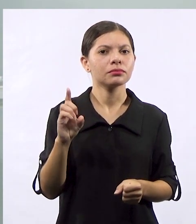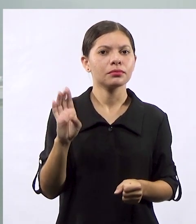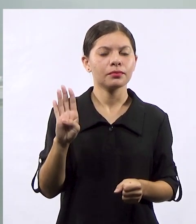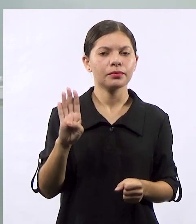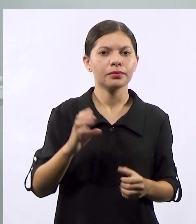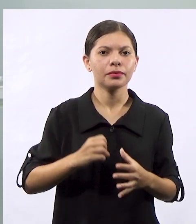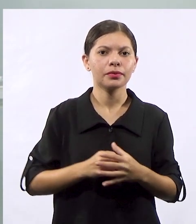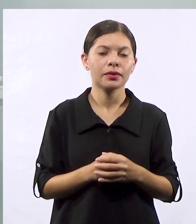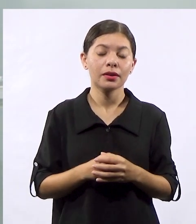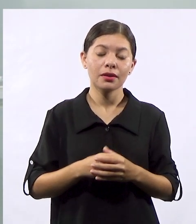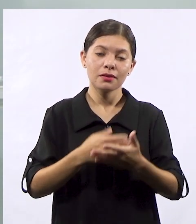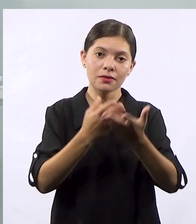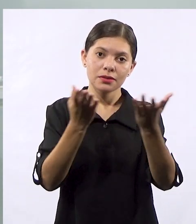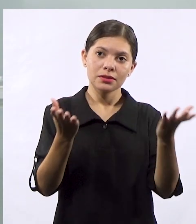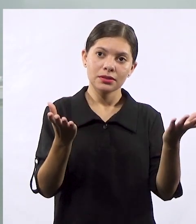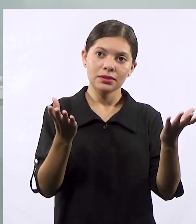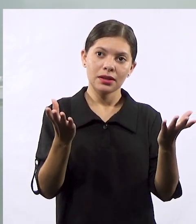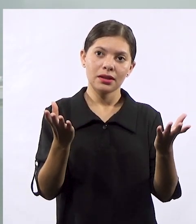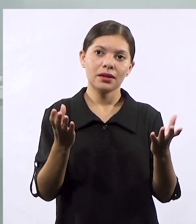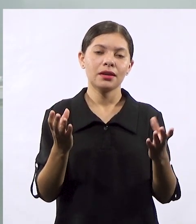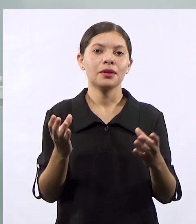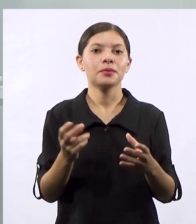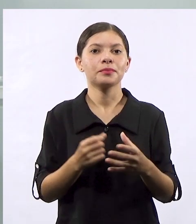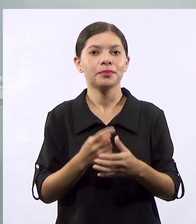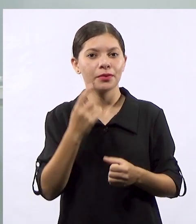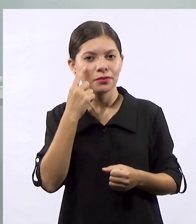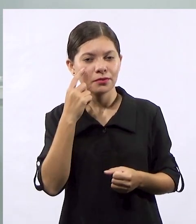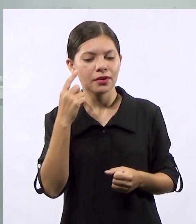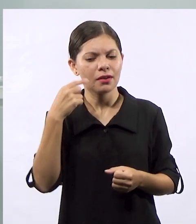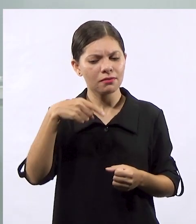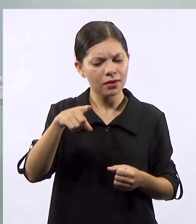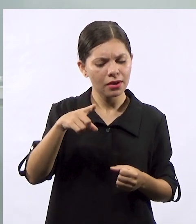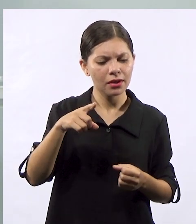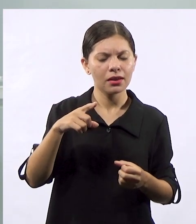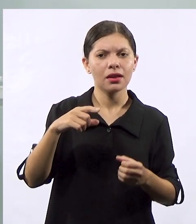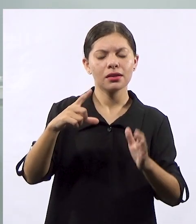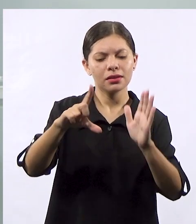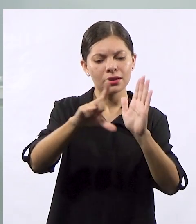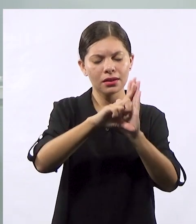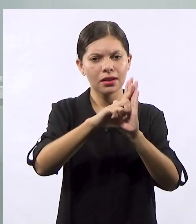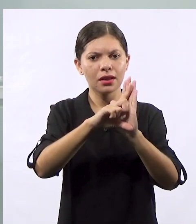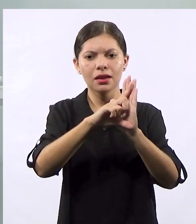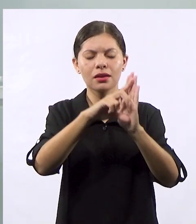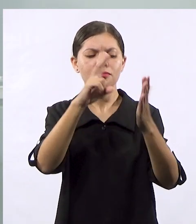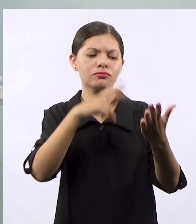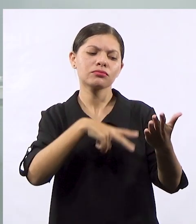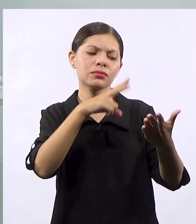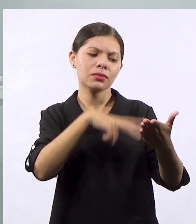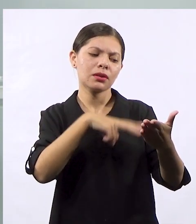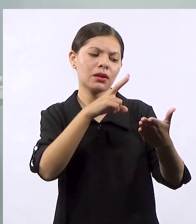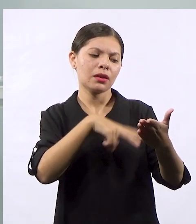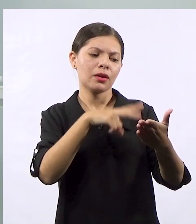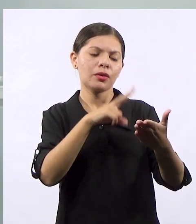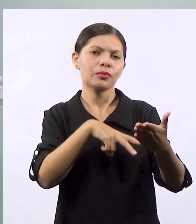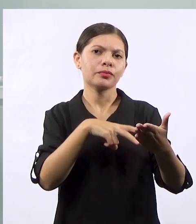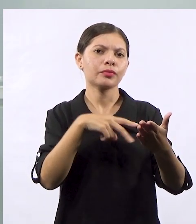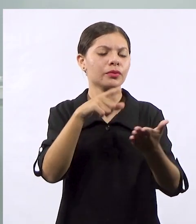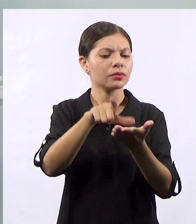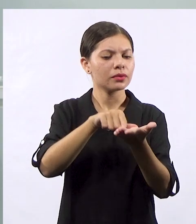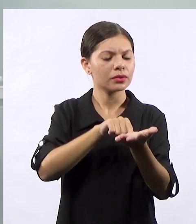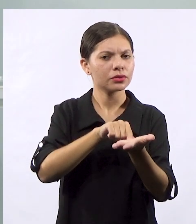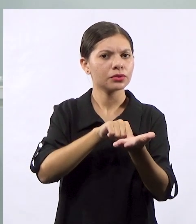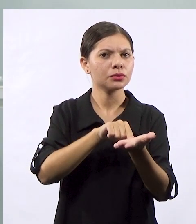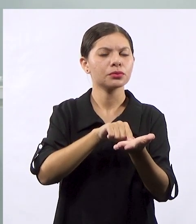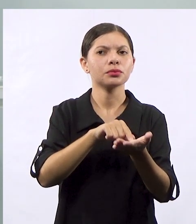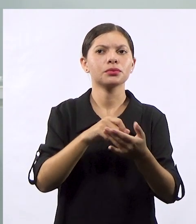LDB, mas o melhor é você consultar a lei. Vá lá na legislação, acompanhe a legislação,